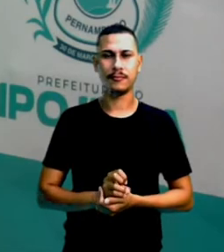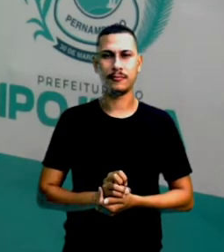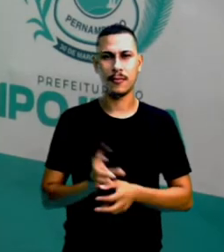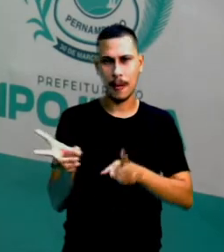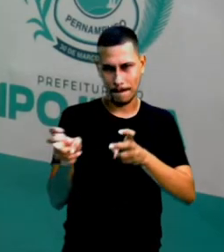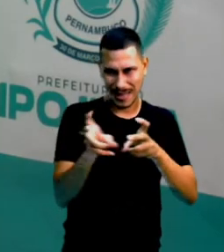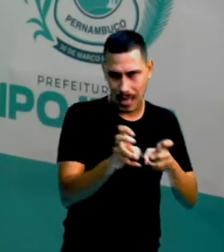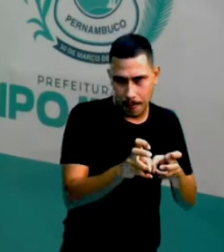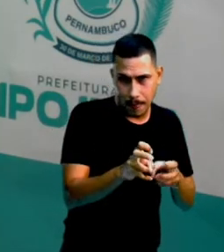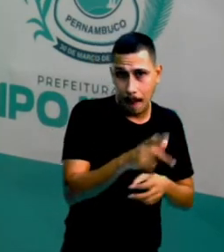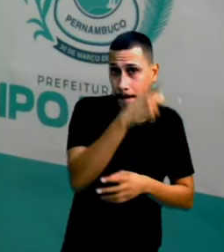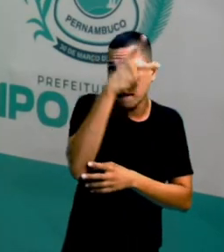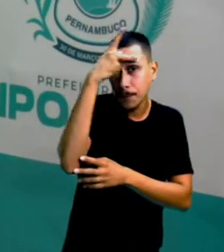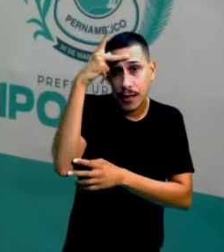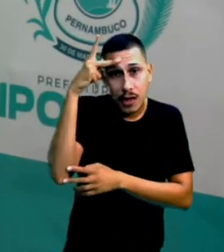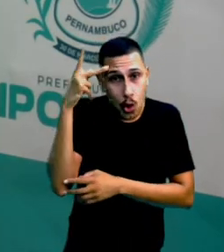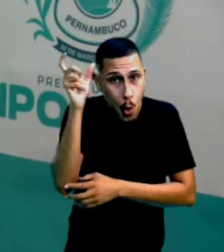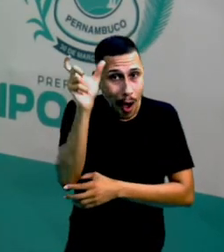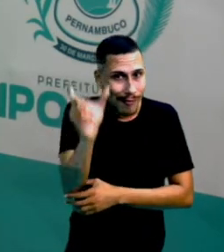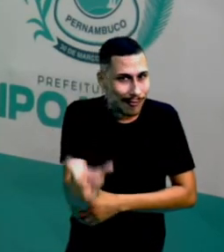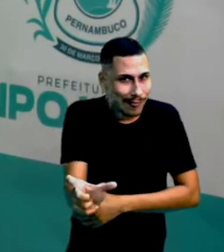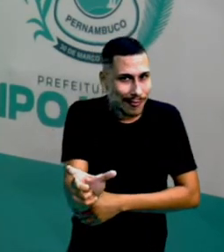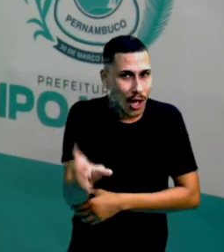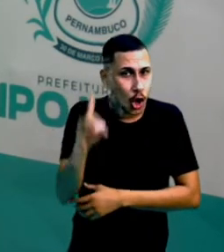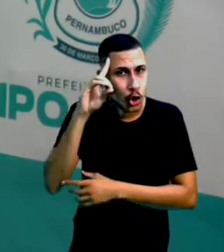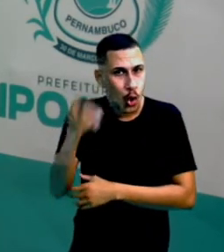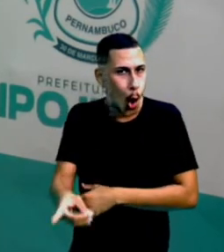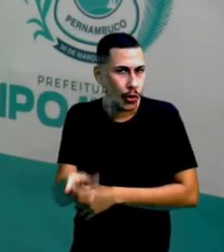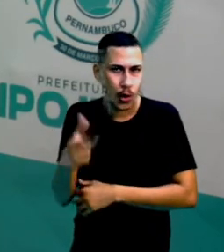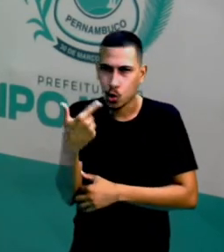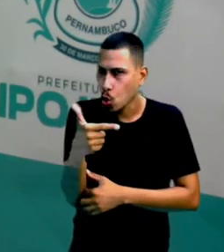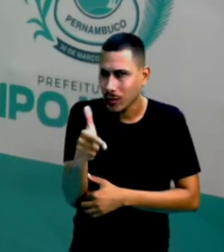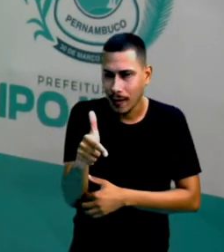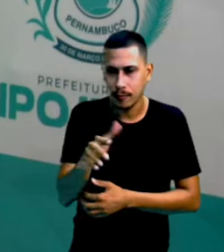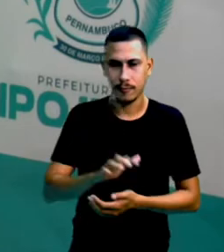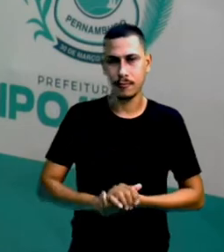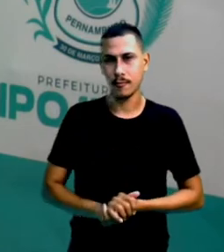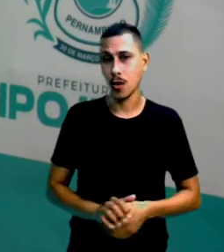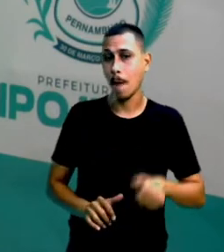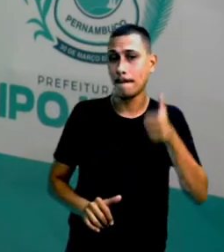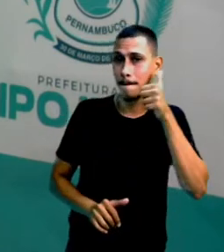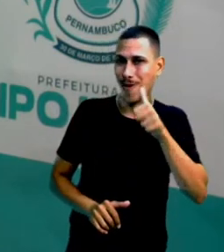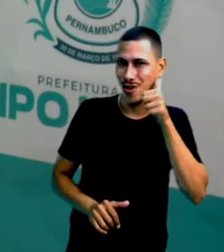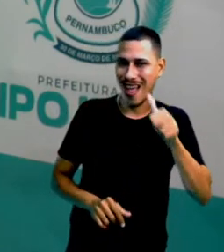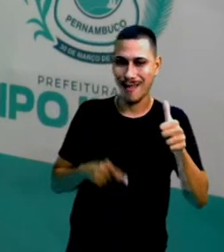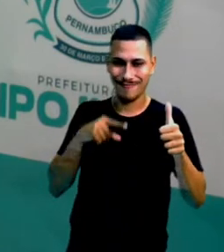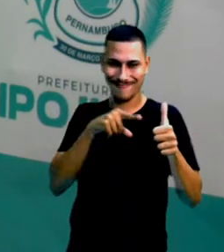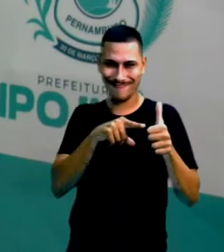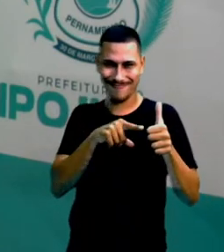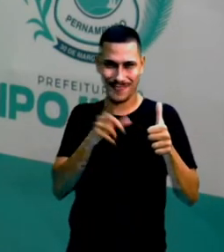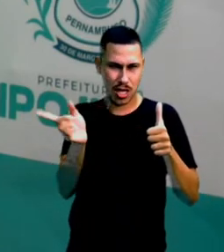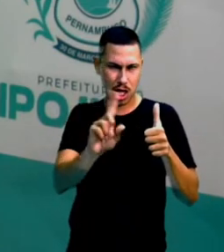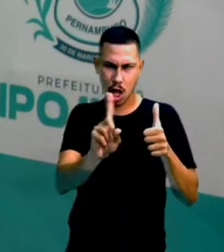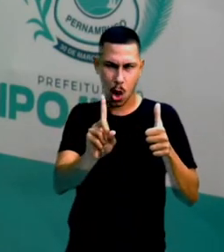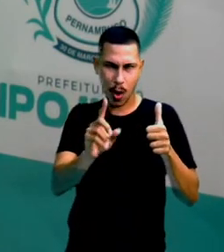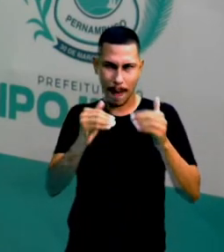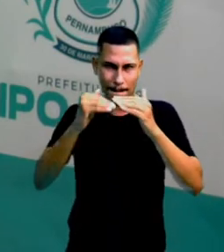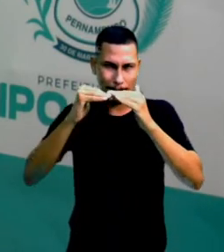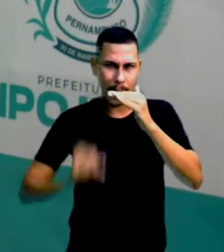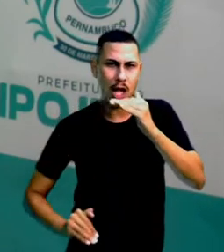ninguém é propriedade de ninguém a minha mulher Ela não é amor